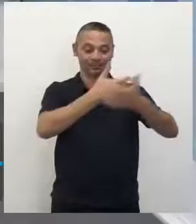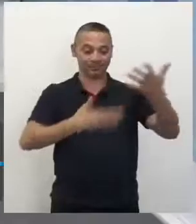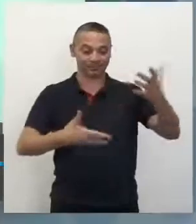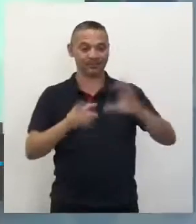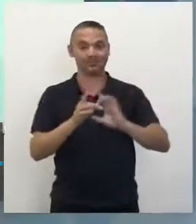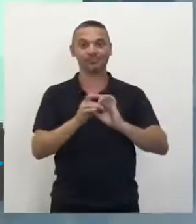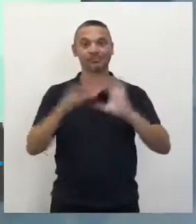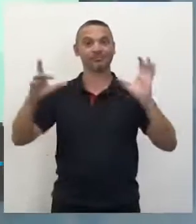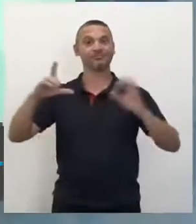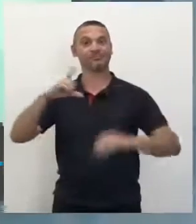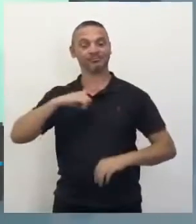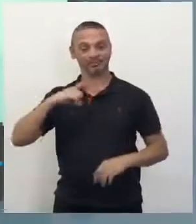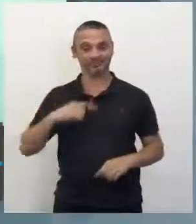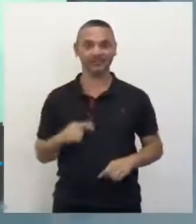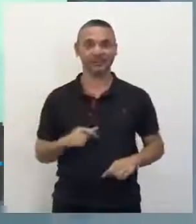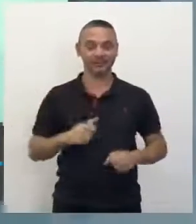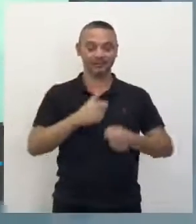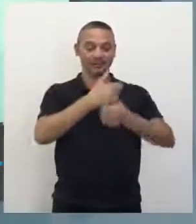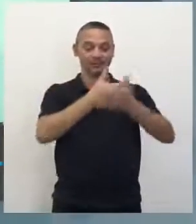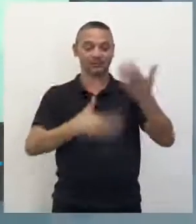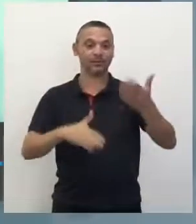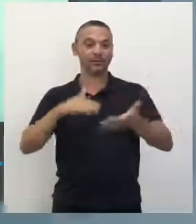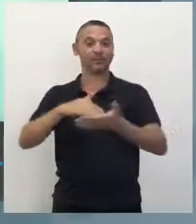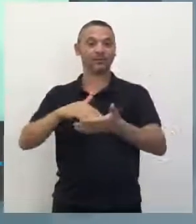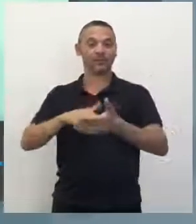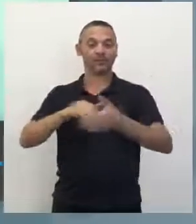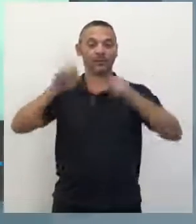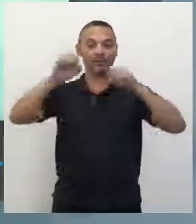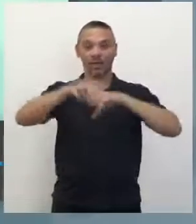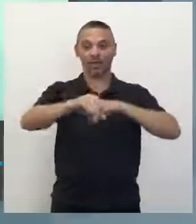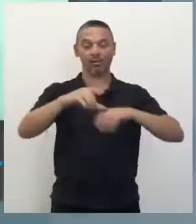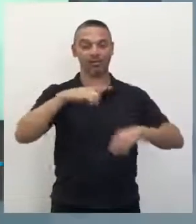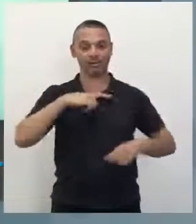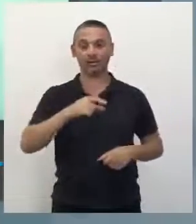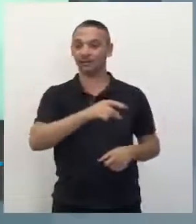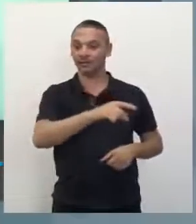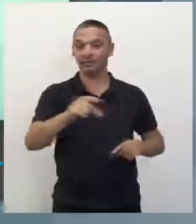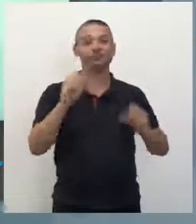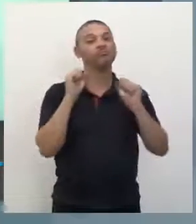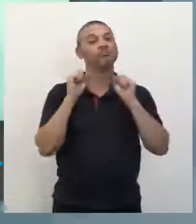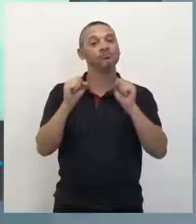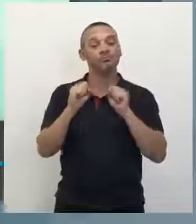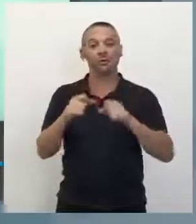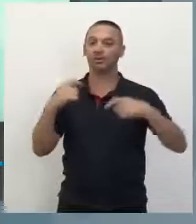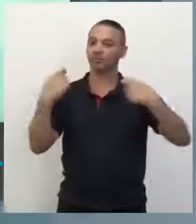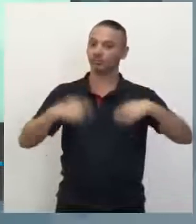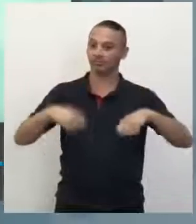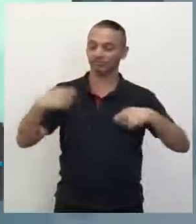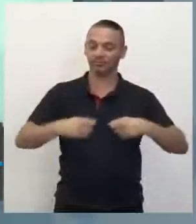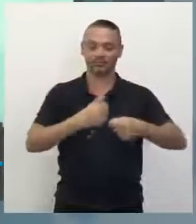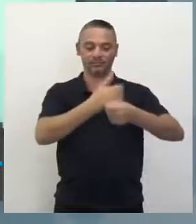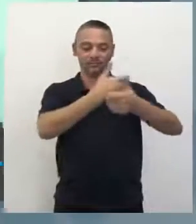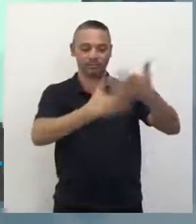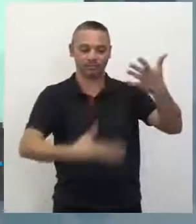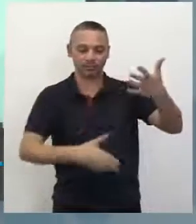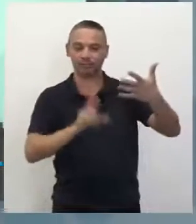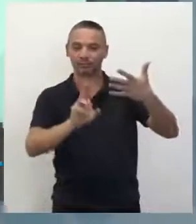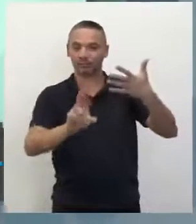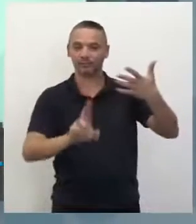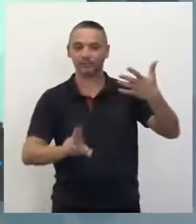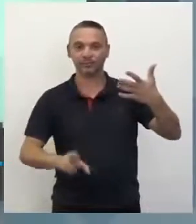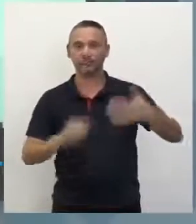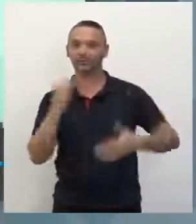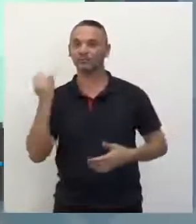abrindo, mas vai abrir agora. E vai ficar aberto até o final da aula. Tá bom? E você pode e deve participar aqui no chat, você que é nosso